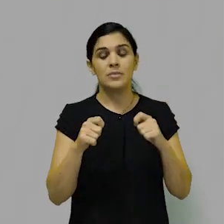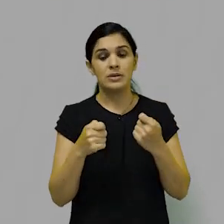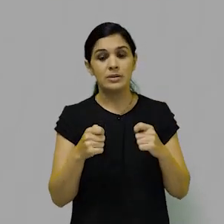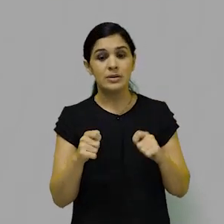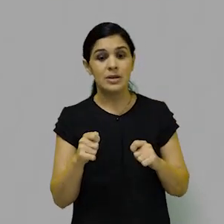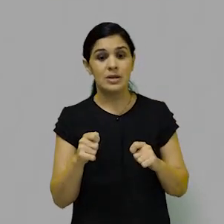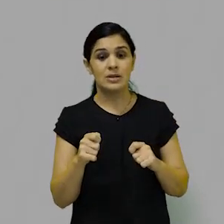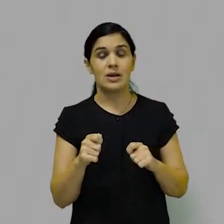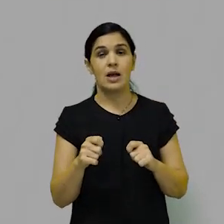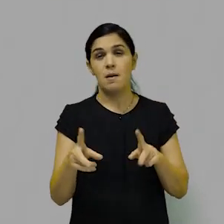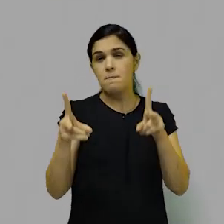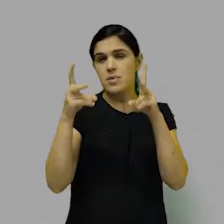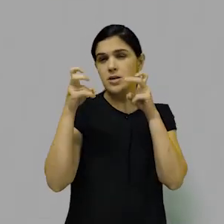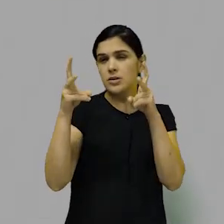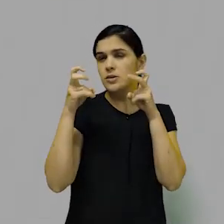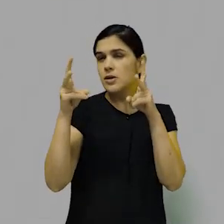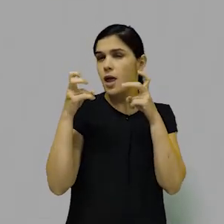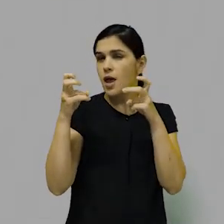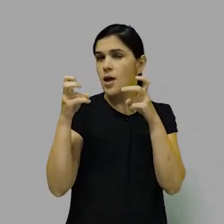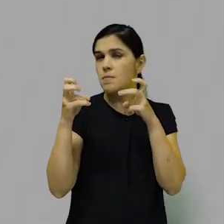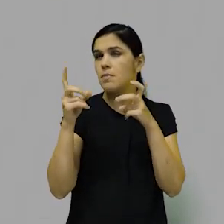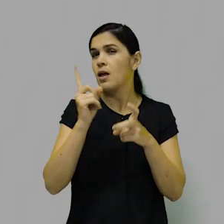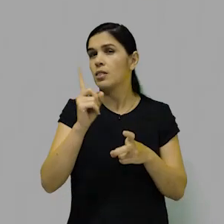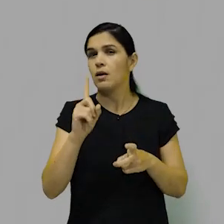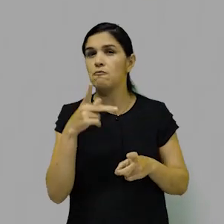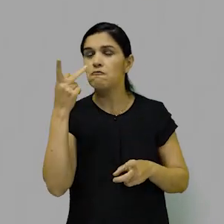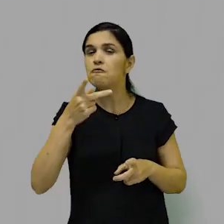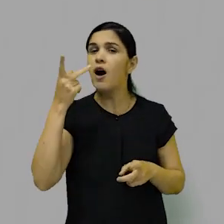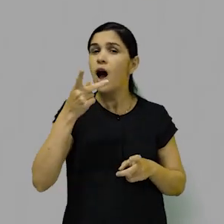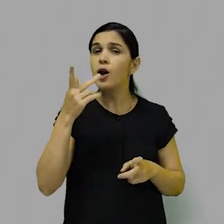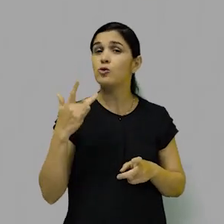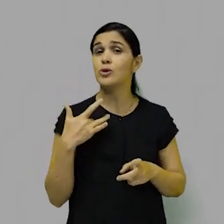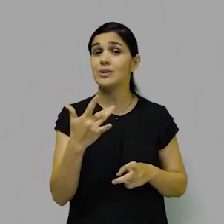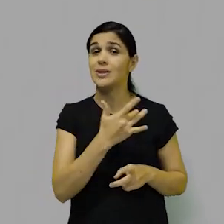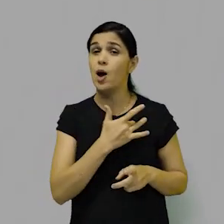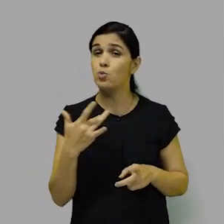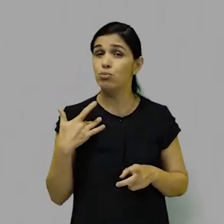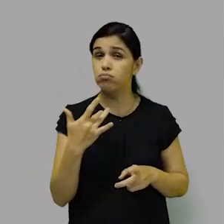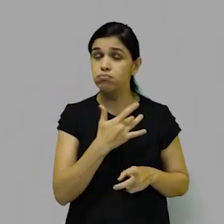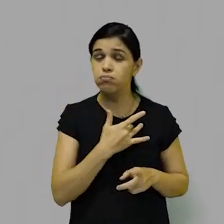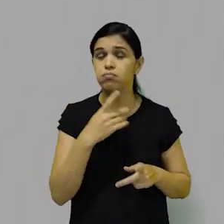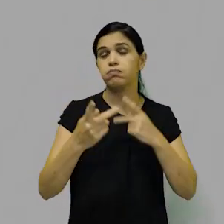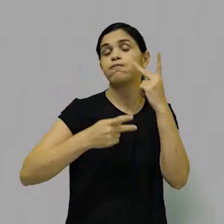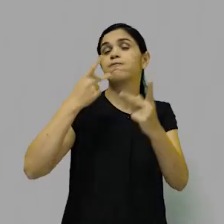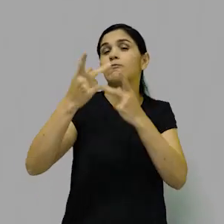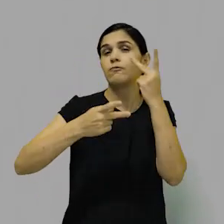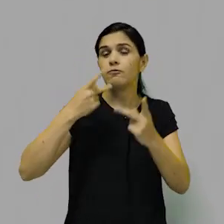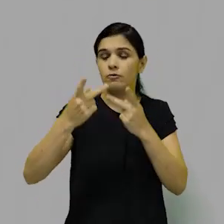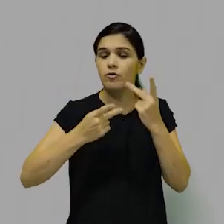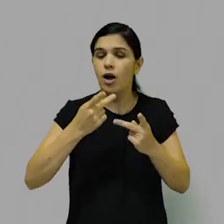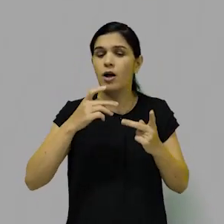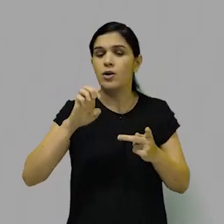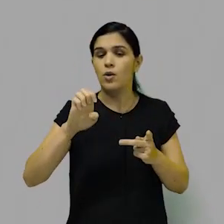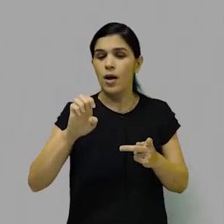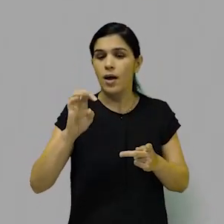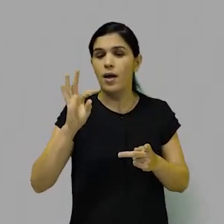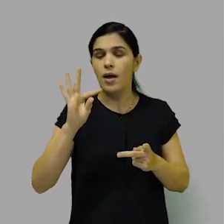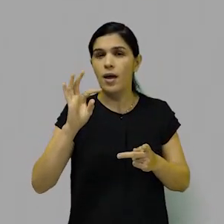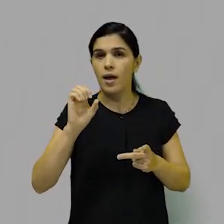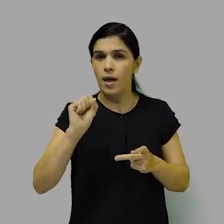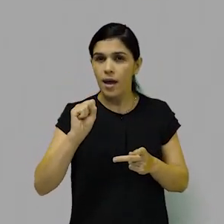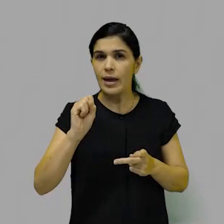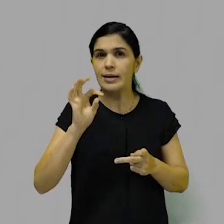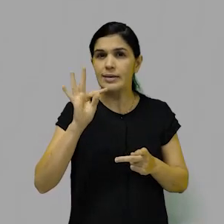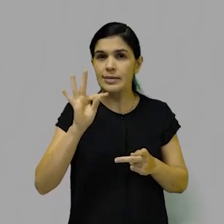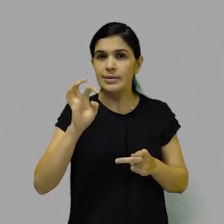de saúde, eu falo simplesmente de estética, tá certo? Aquele indivíduo que tem preocupação com o corpo, não está nem lá para o que